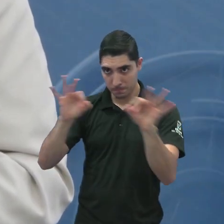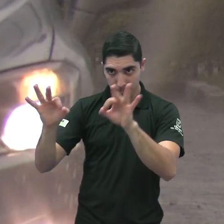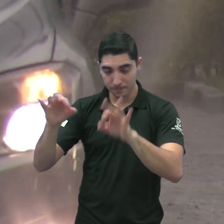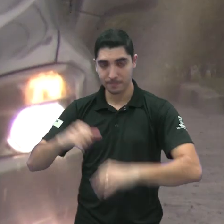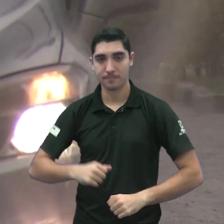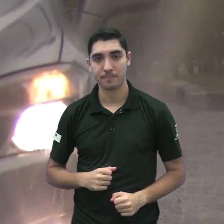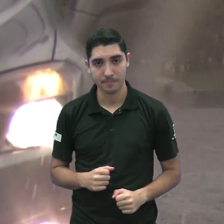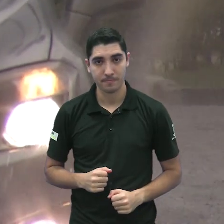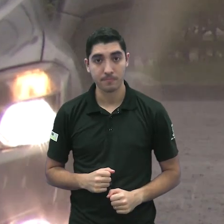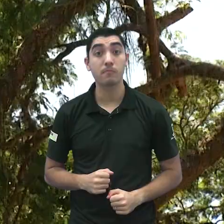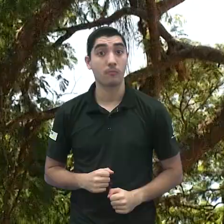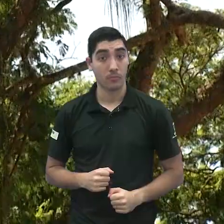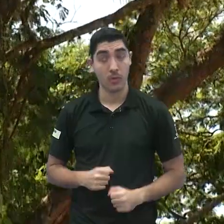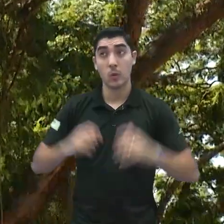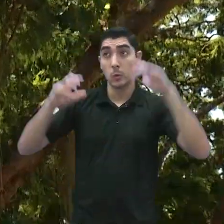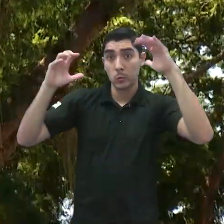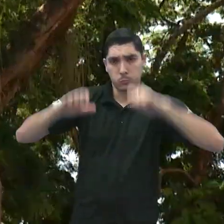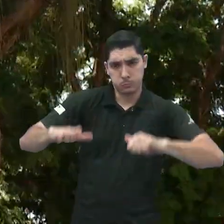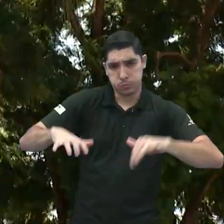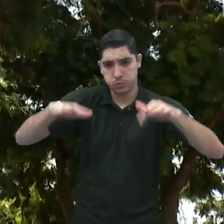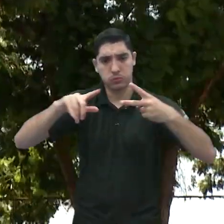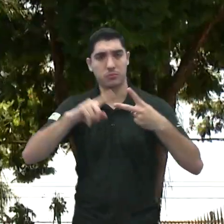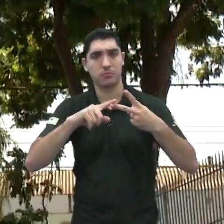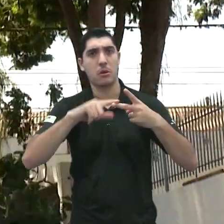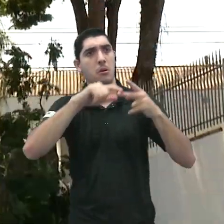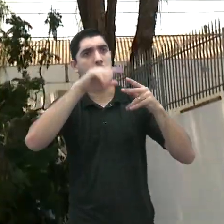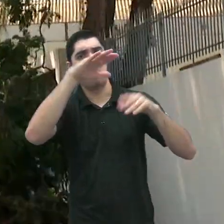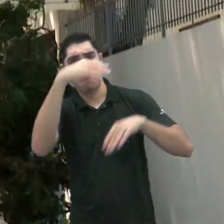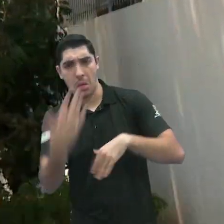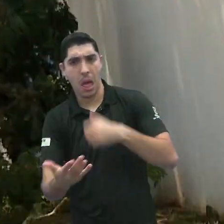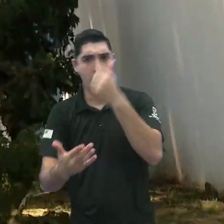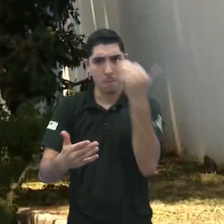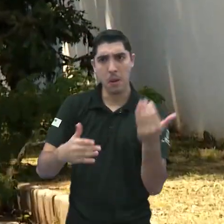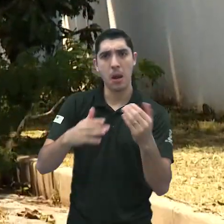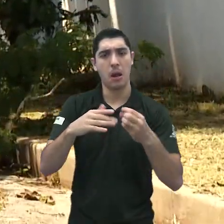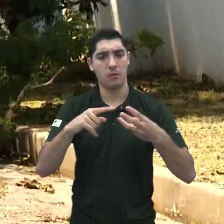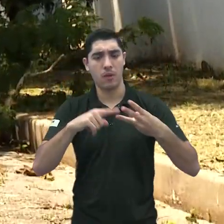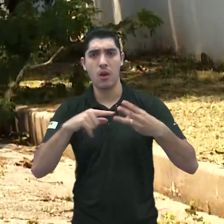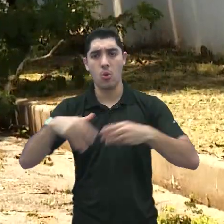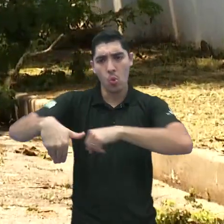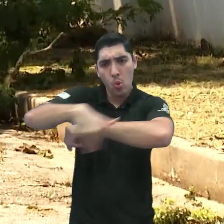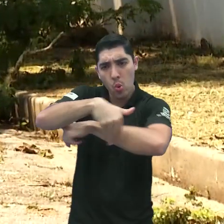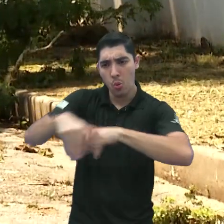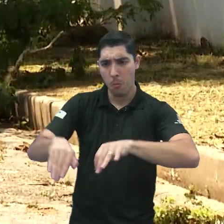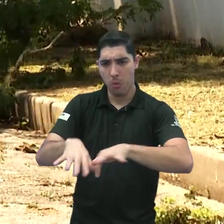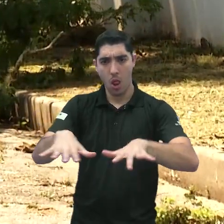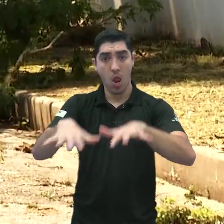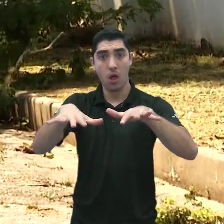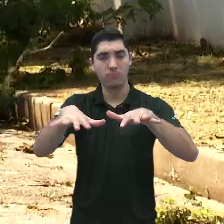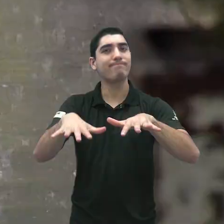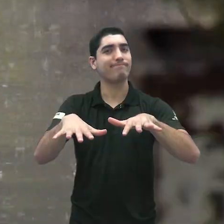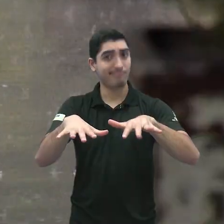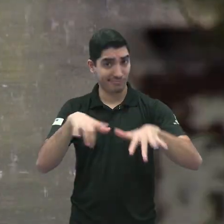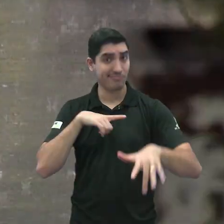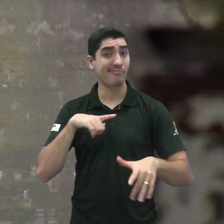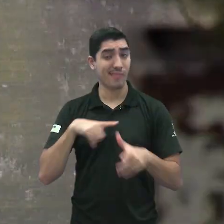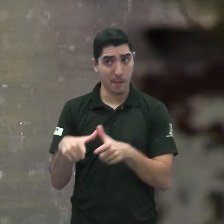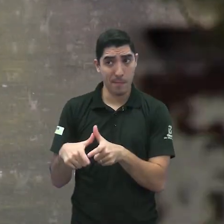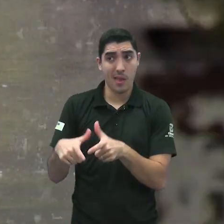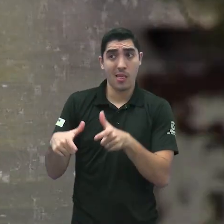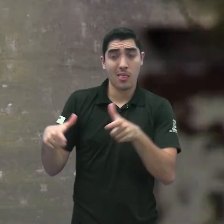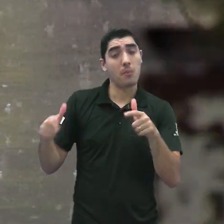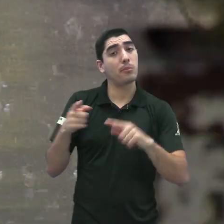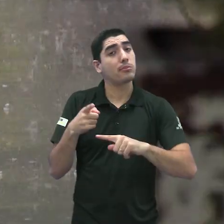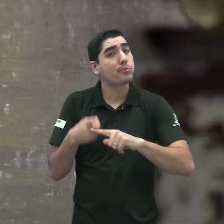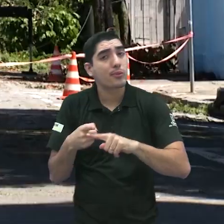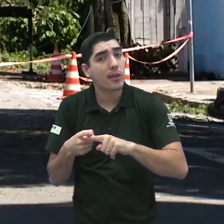reportagem. Enchentes, desabamentos e ruas alagadas têm se tornado cada vez mais comuns por causa das